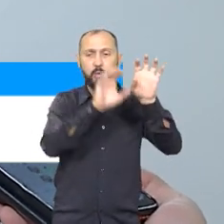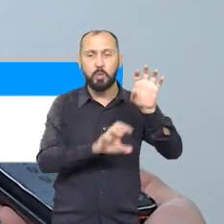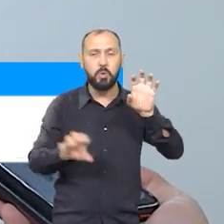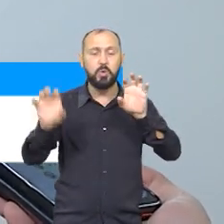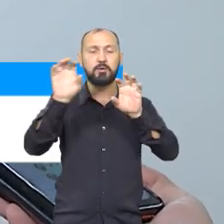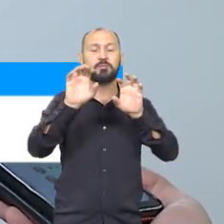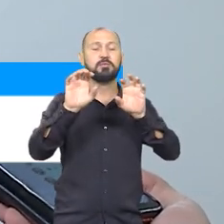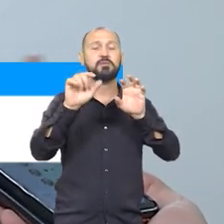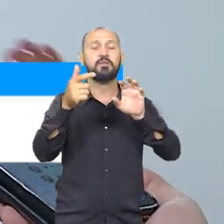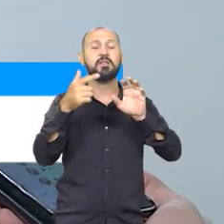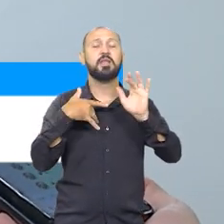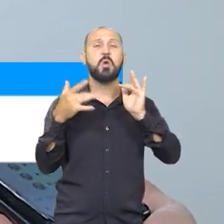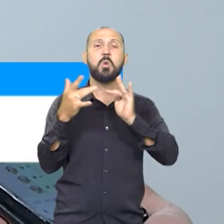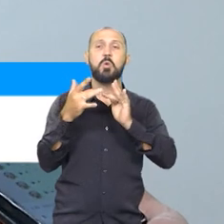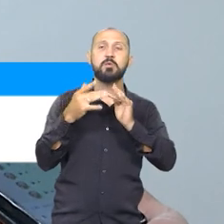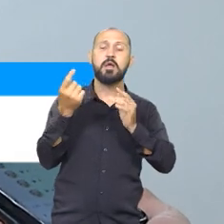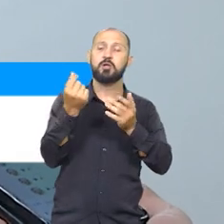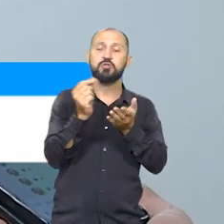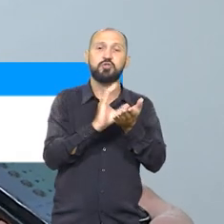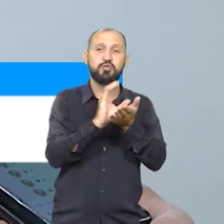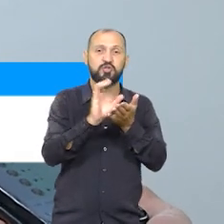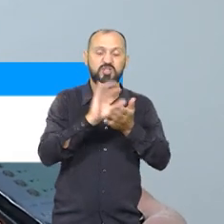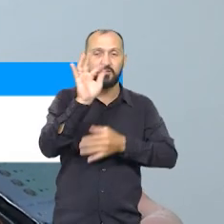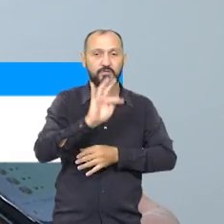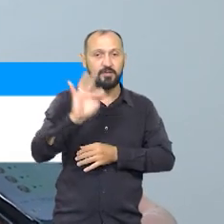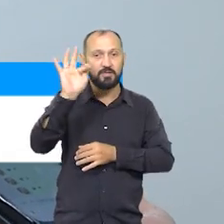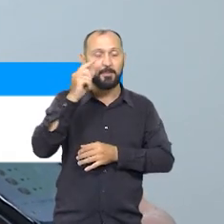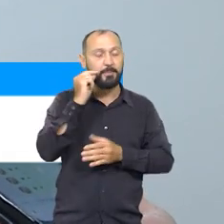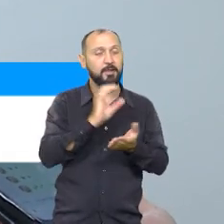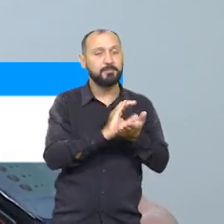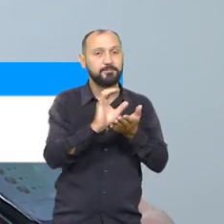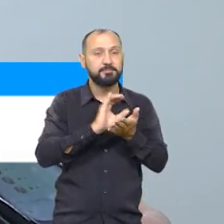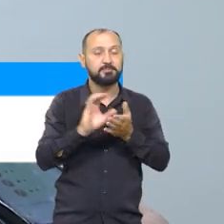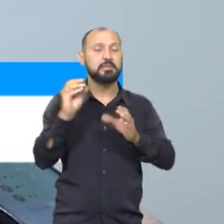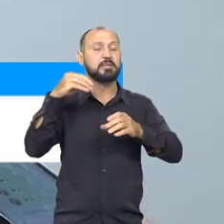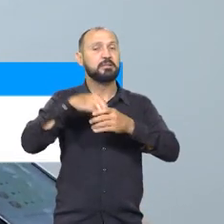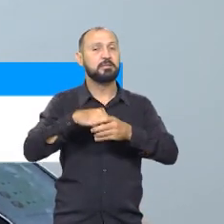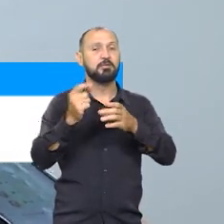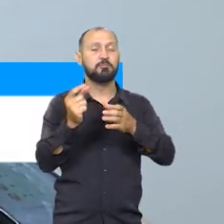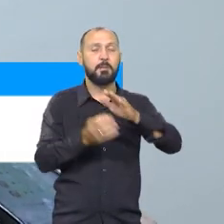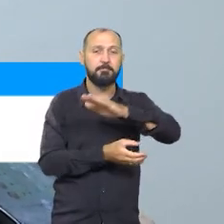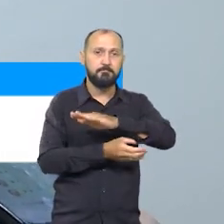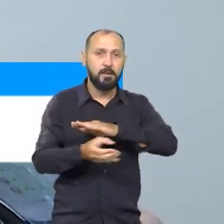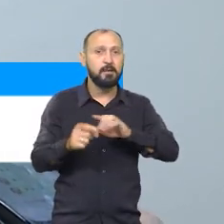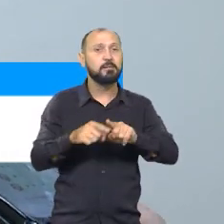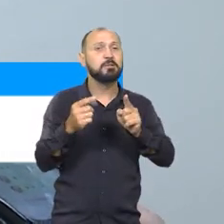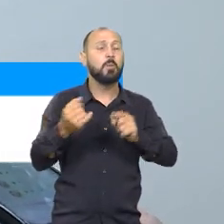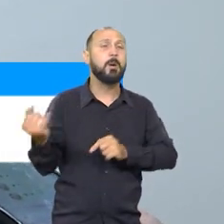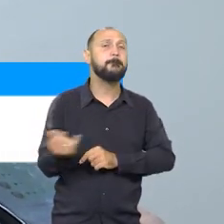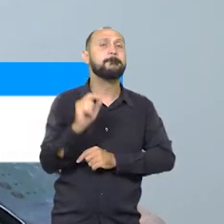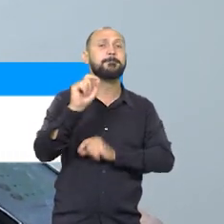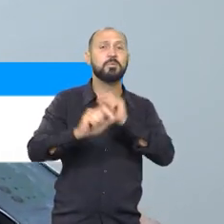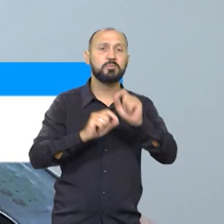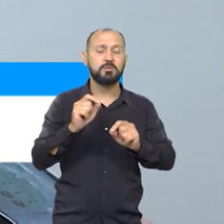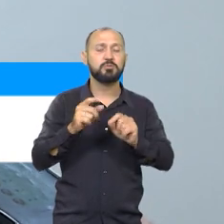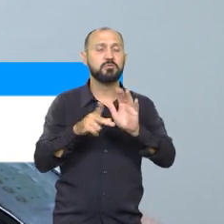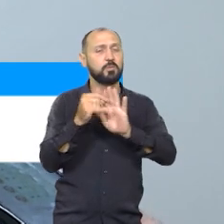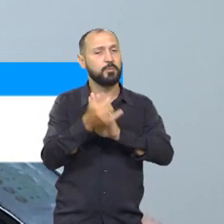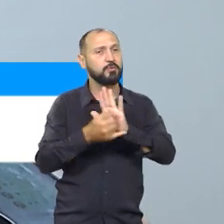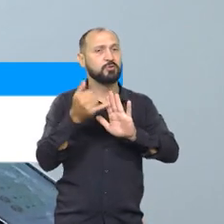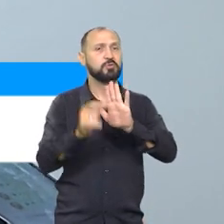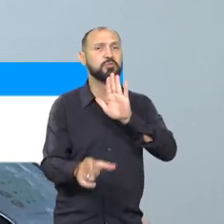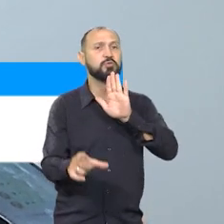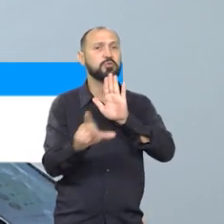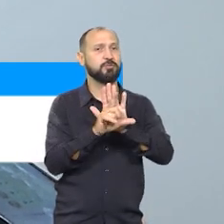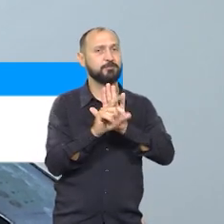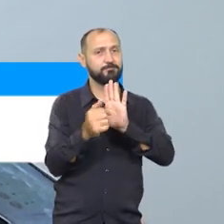regionalização eles não terão acesso a recursos federais para investir no saneamento básico então é de suma importância né